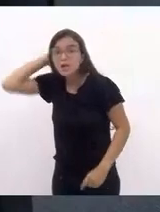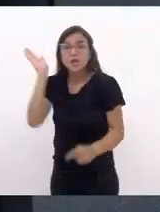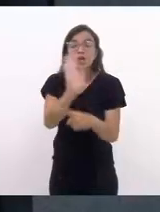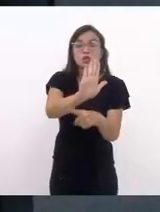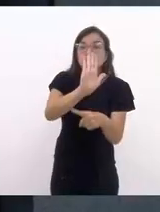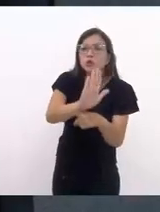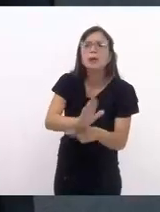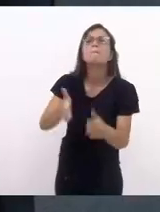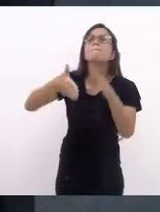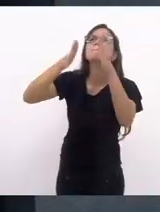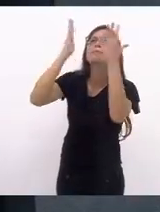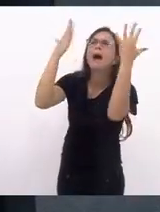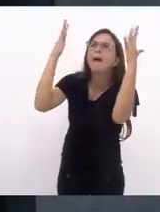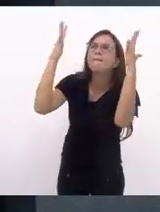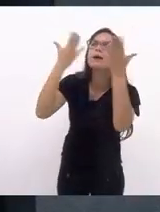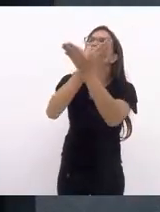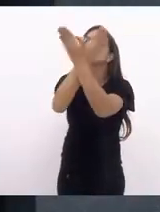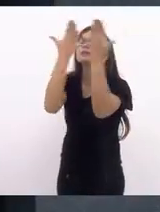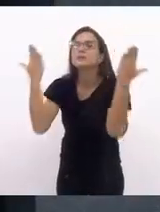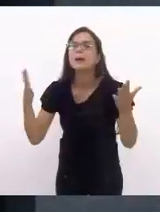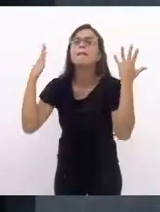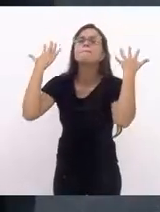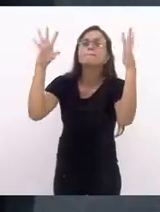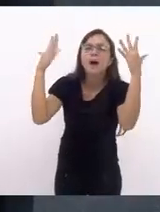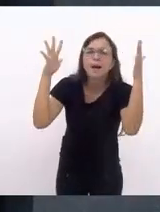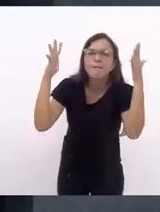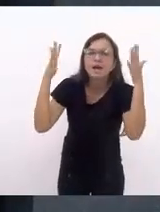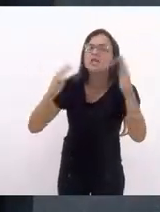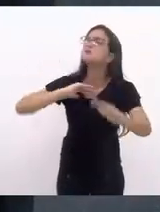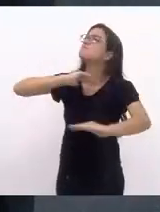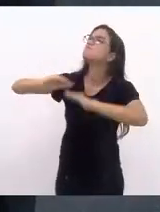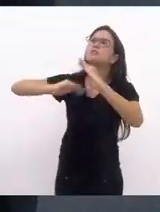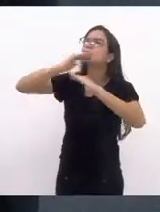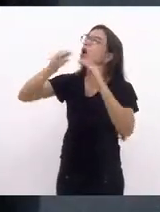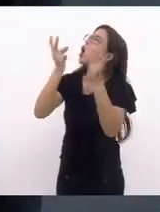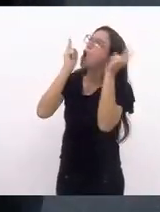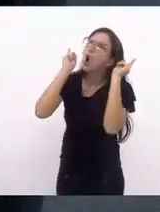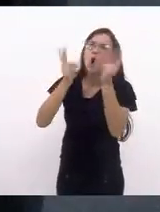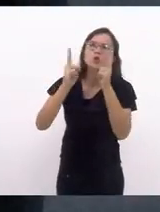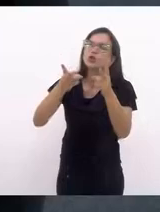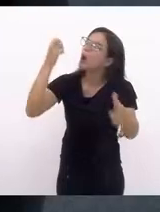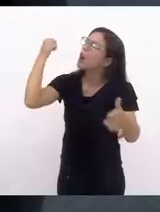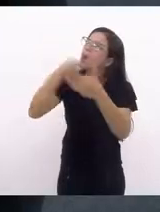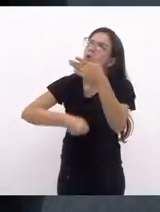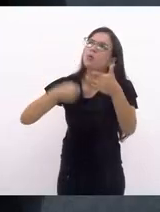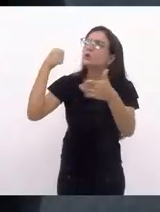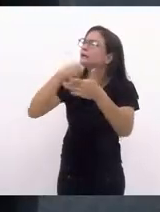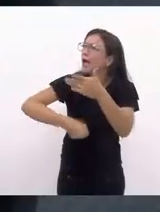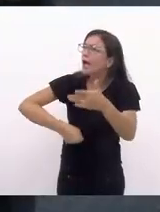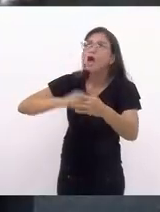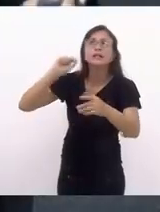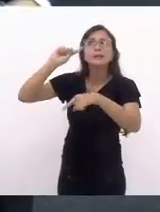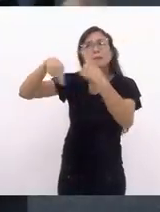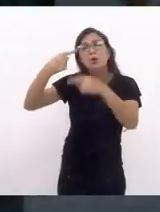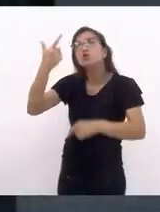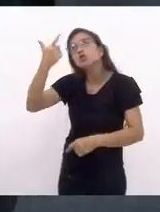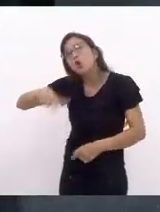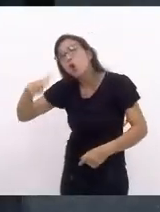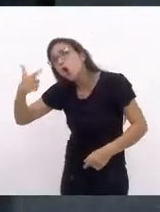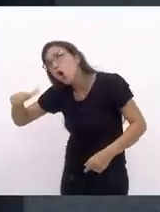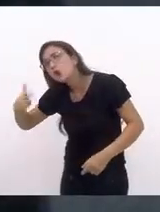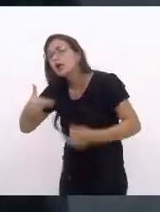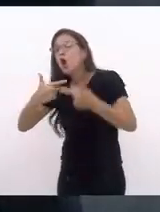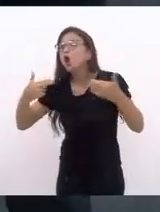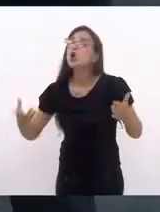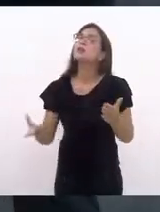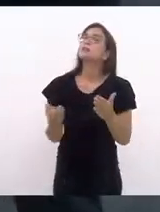Janeiro Parabéns aos senhores Parabéns por esse grande avanço vamos continuar lutando em prol de outras conquistas Parabéns